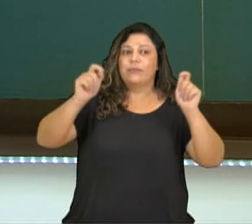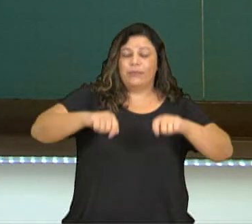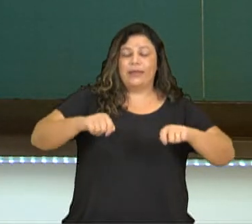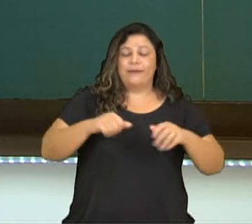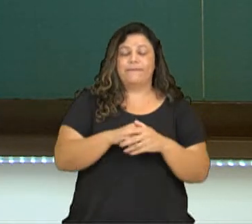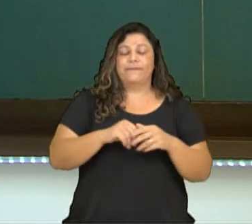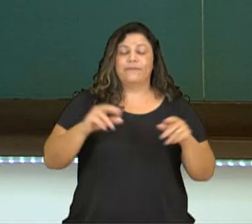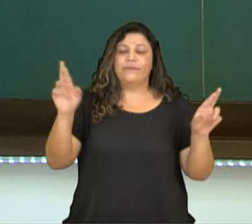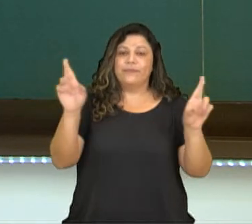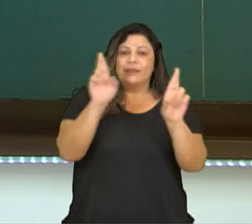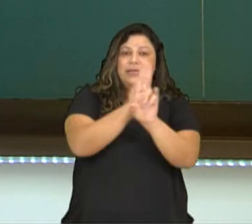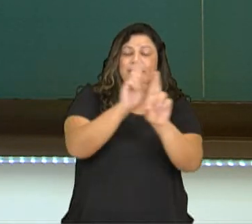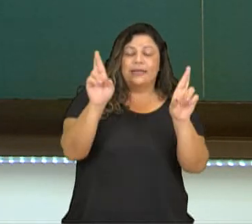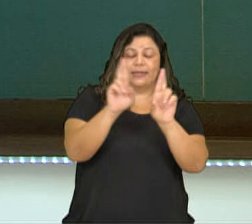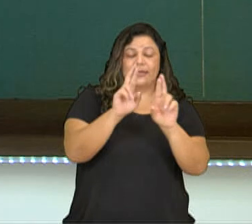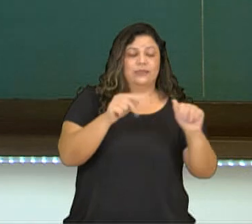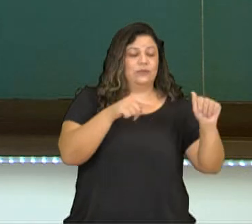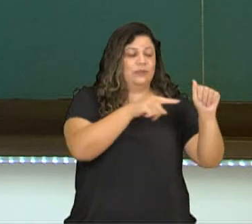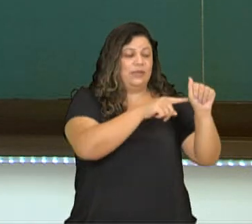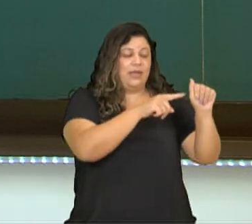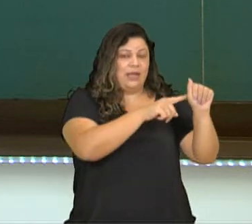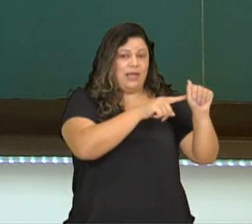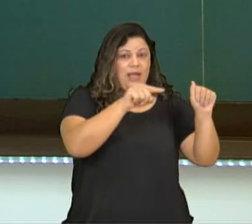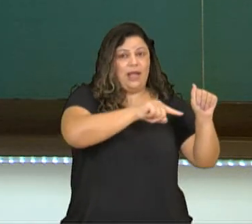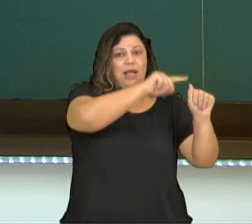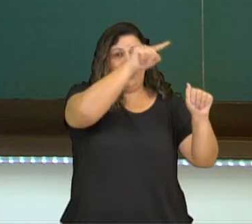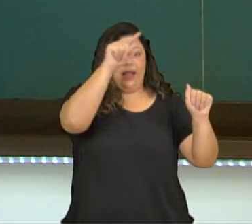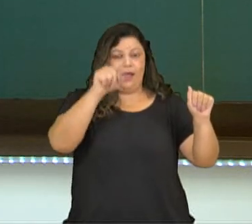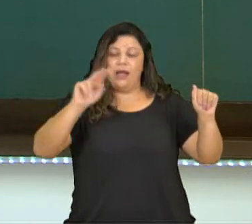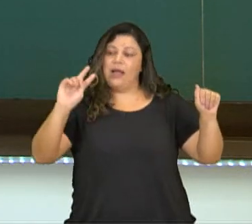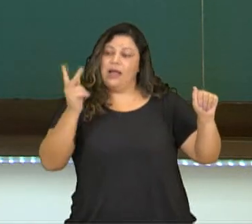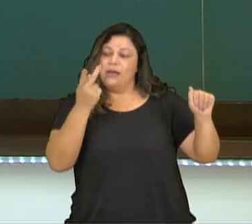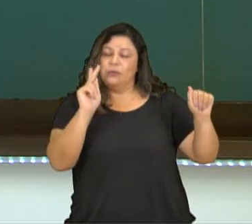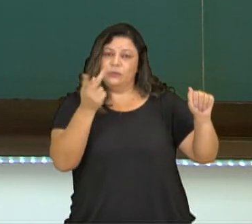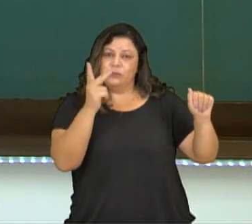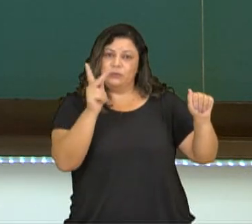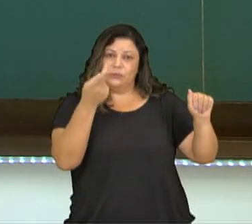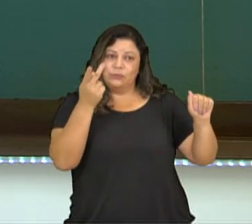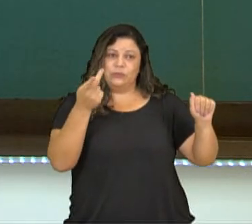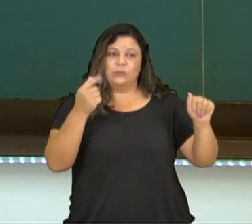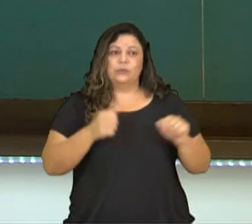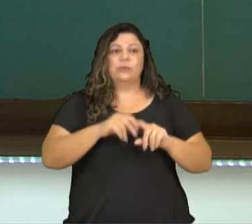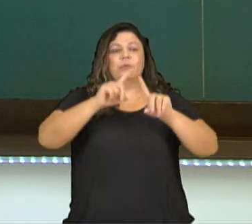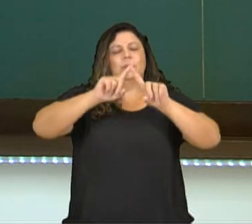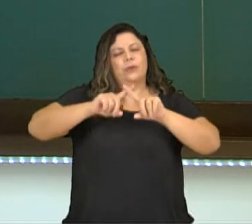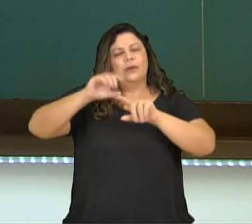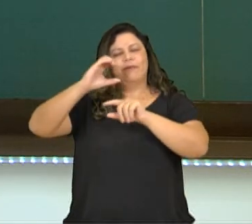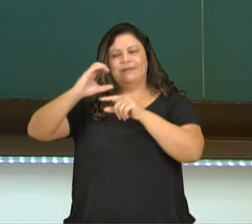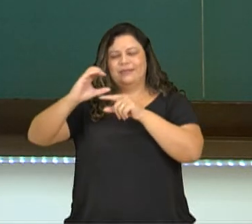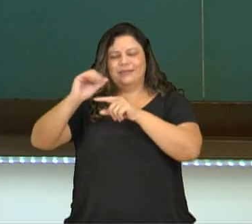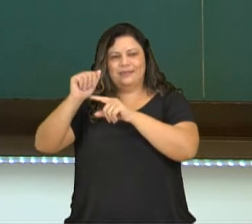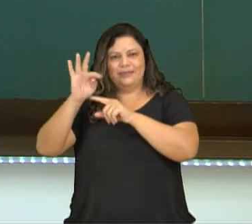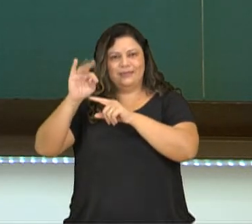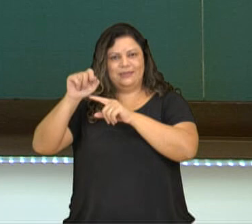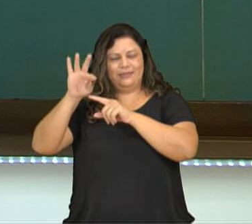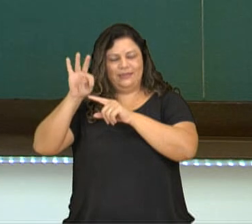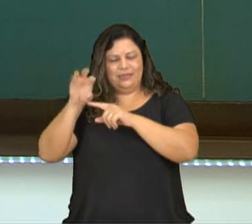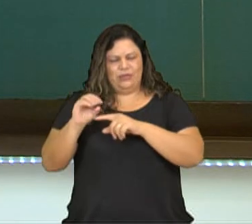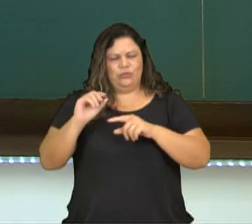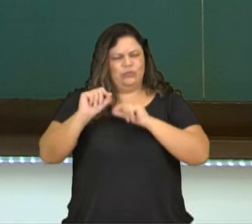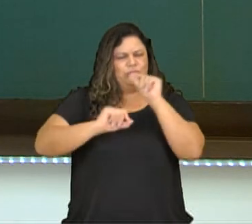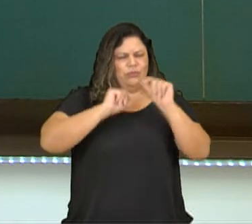relaciona a hipotenusa, a altura relativa à hipotenusa e os catetos. Como que a gente vai fazer esse